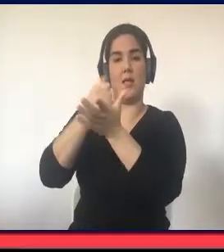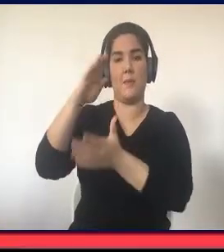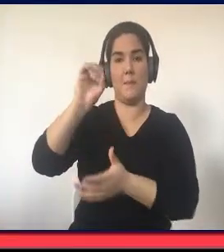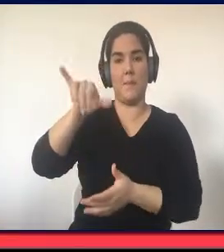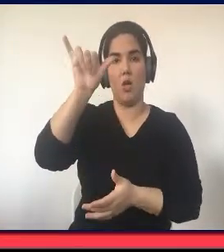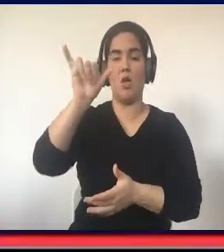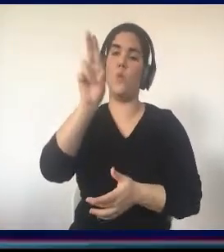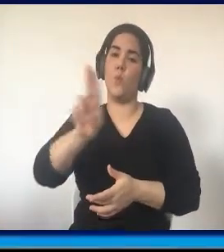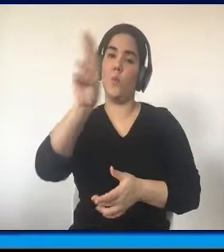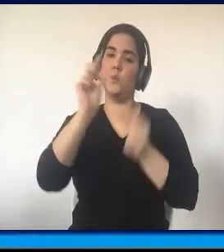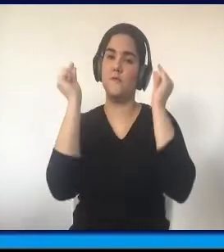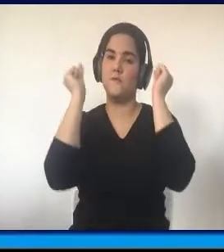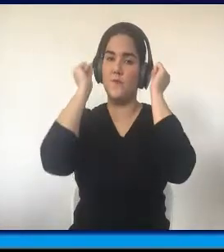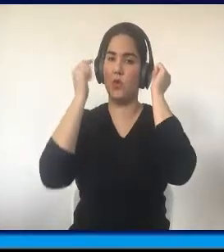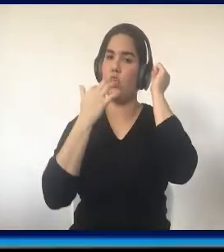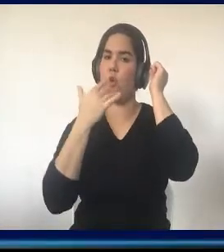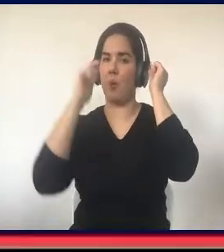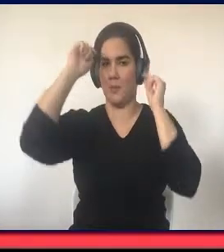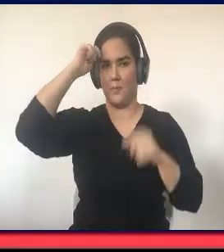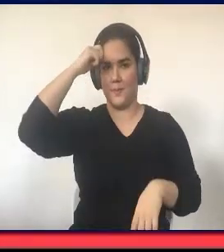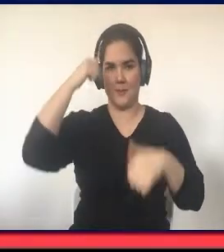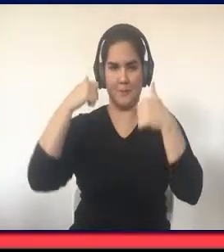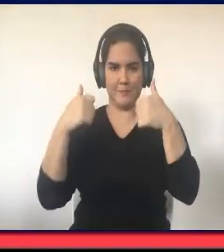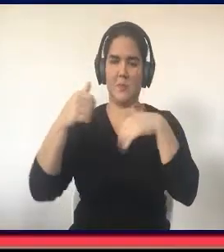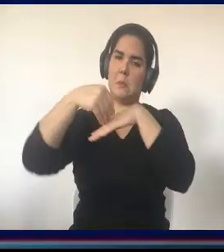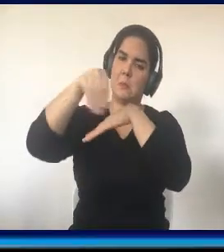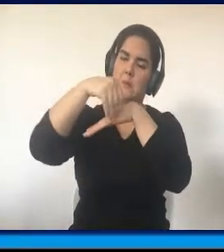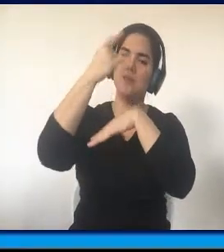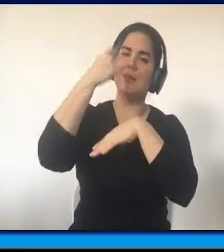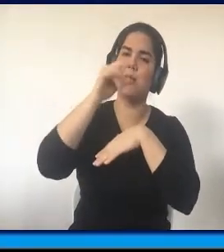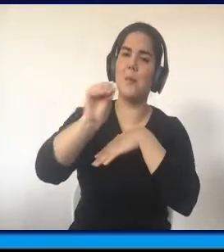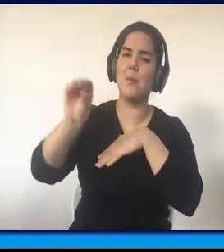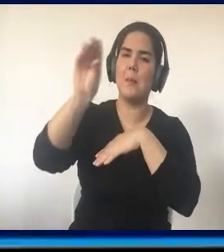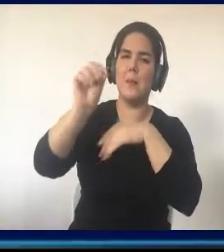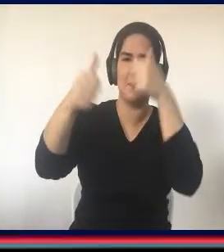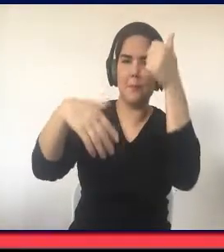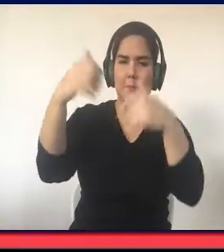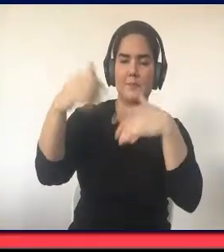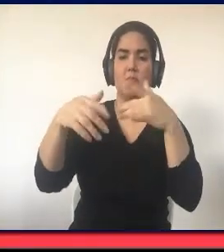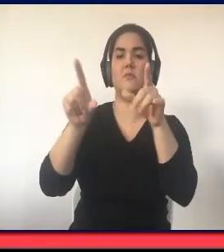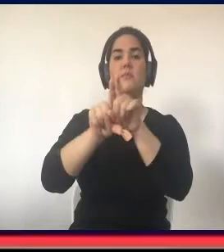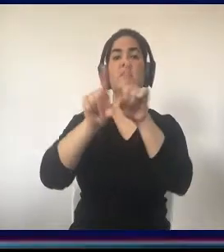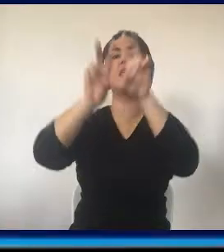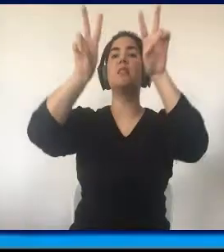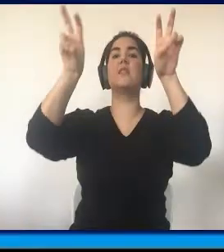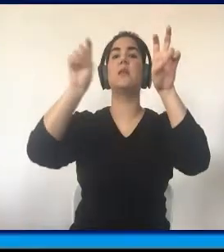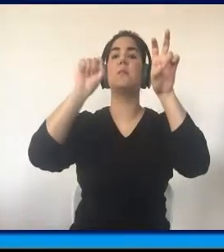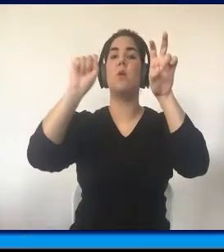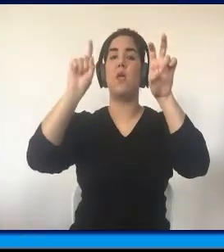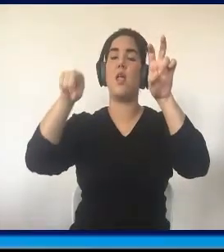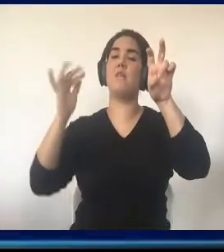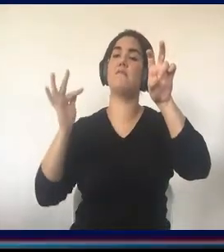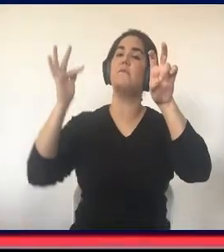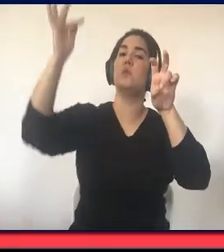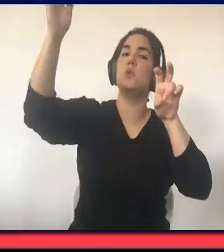preto. Legal, show de bola. E o nosso tema hoje, como você já deve ter visto, é recriação do futuro. A gente vai falar um pouquinho